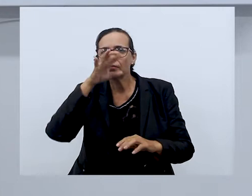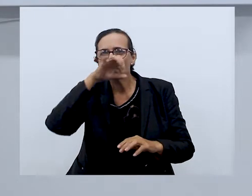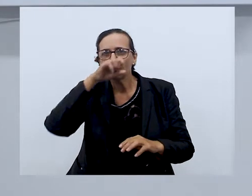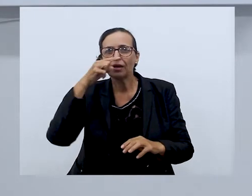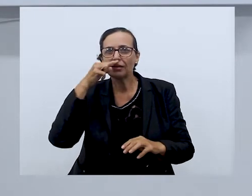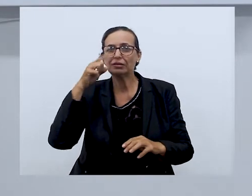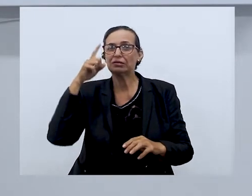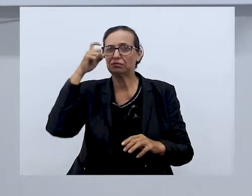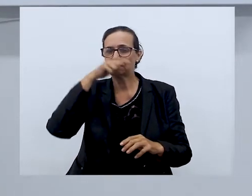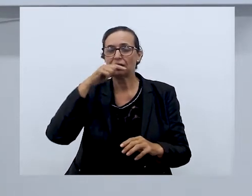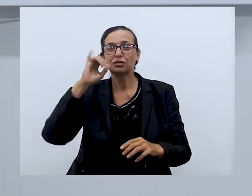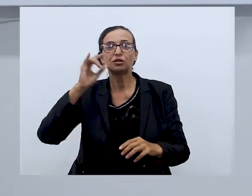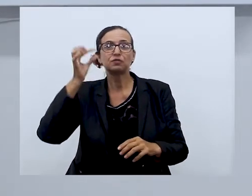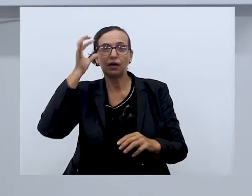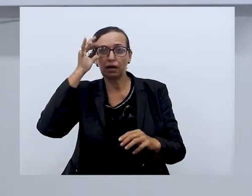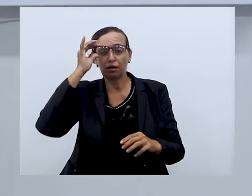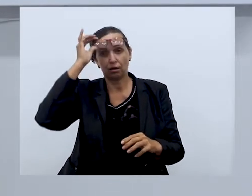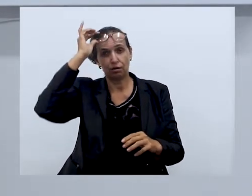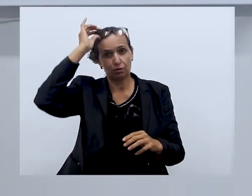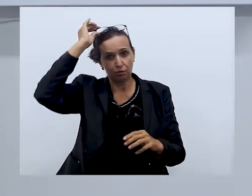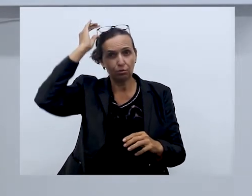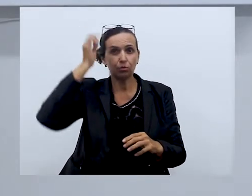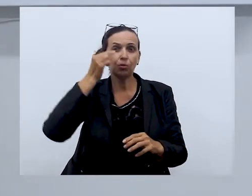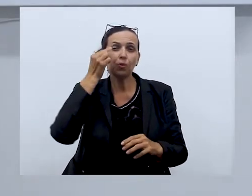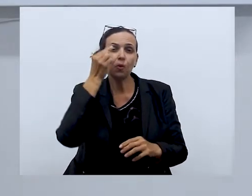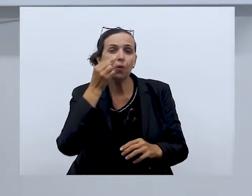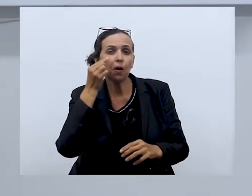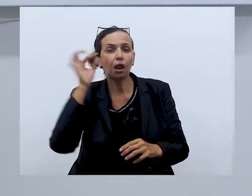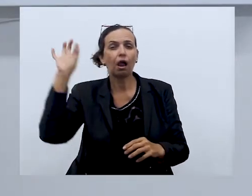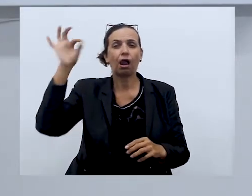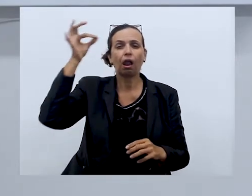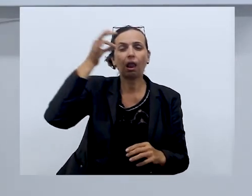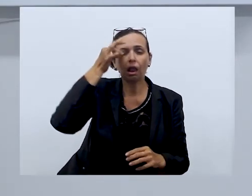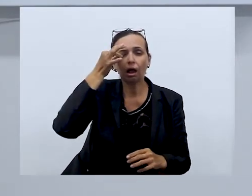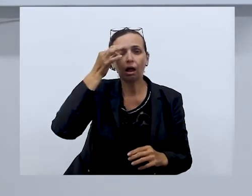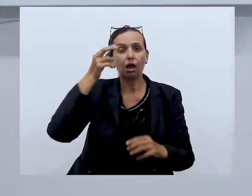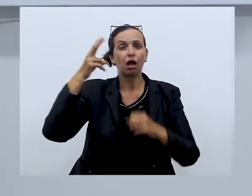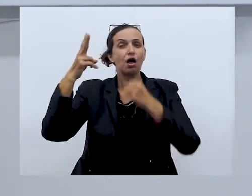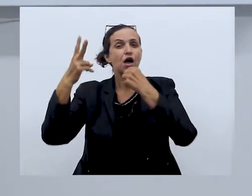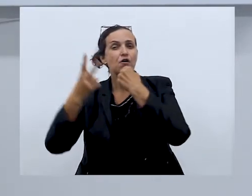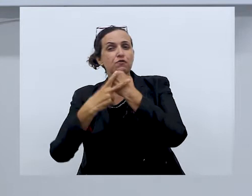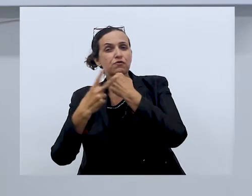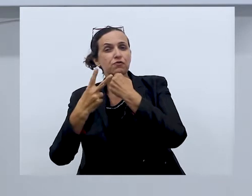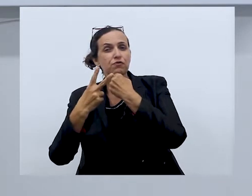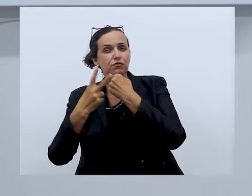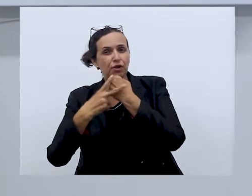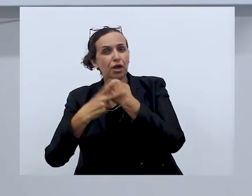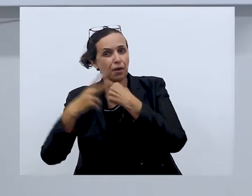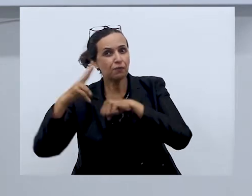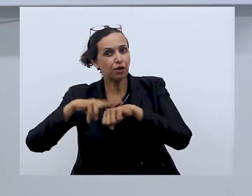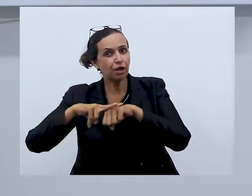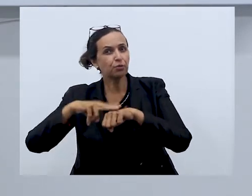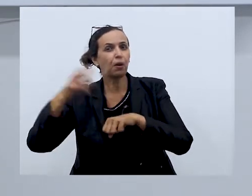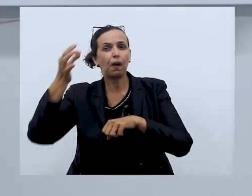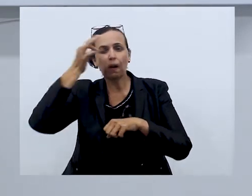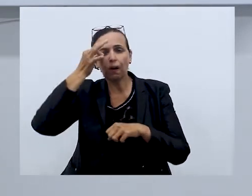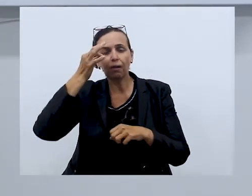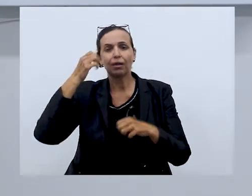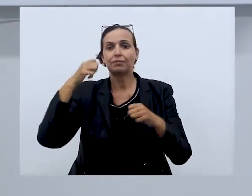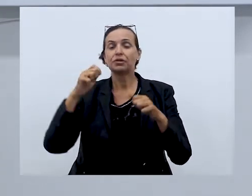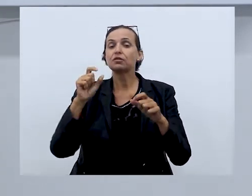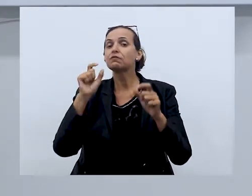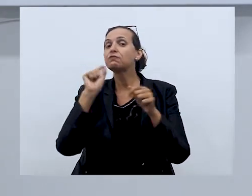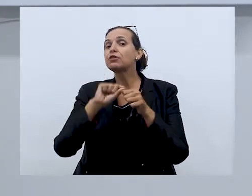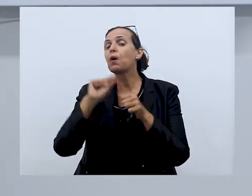vias respiratórias. O corpo estranho no olho pode ser vidros, mosquito ou algum acidentezinho que